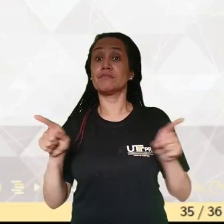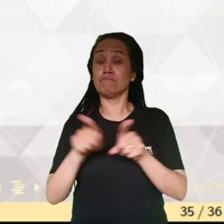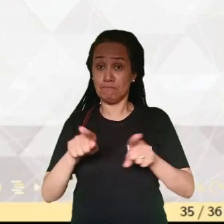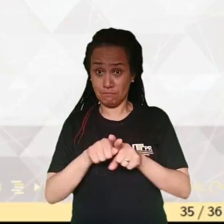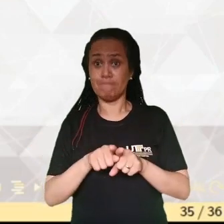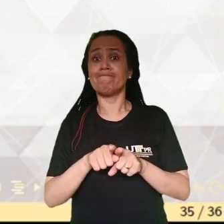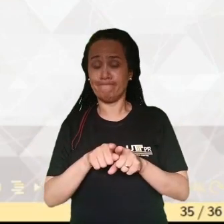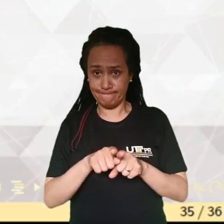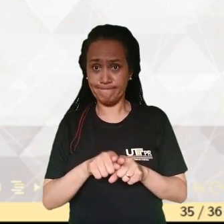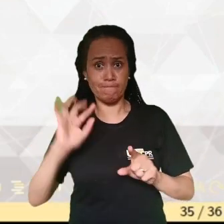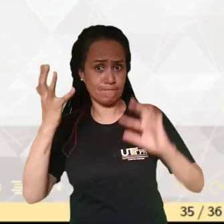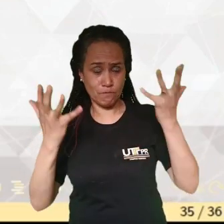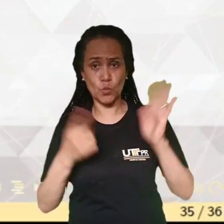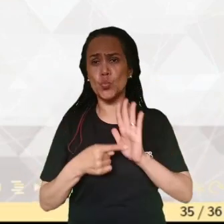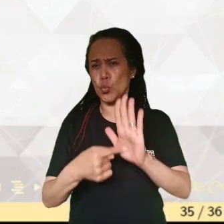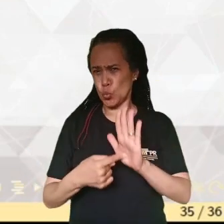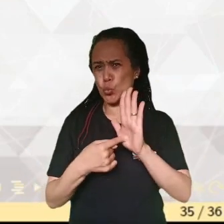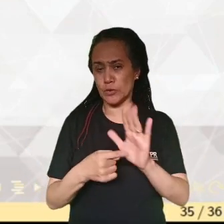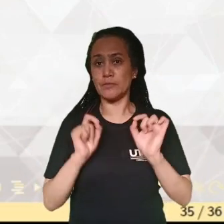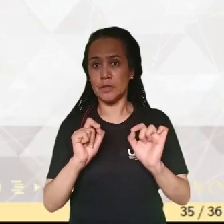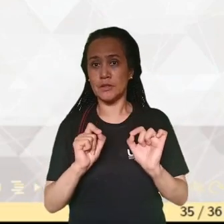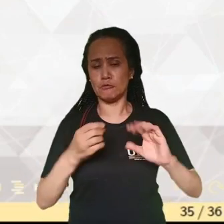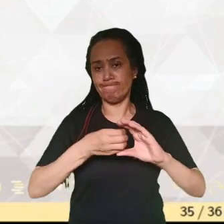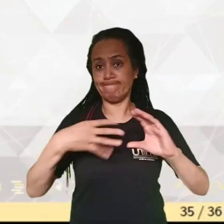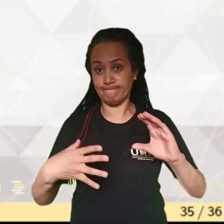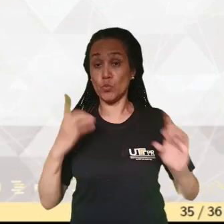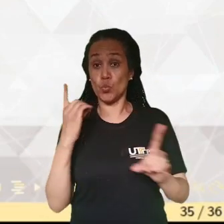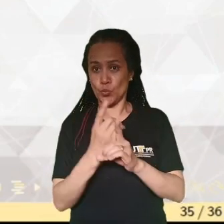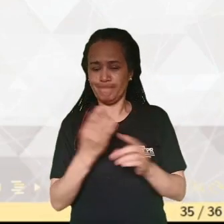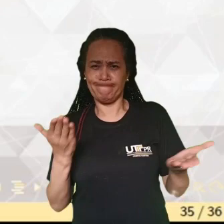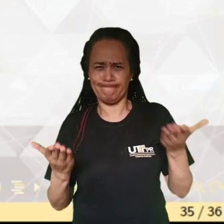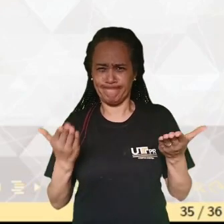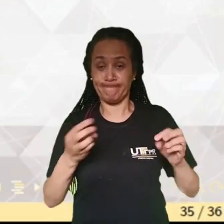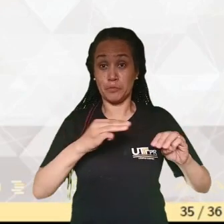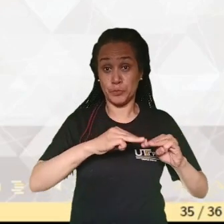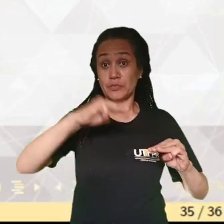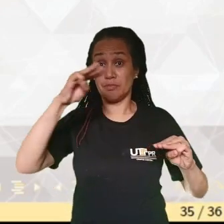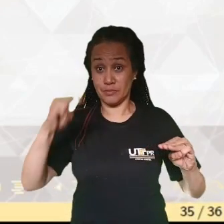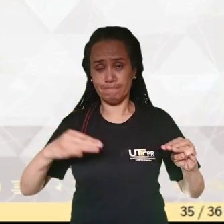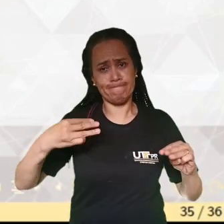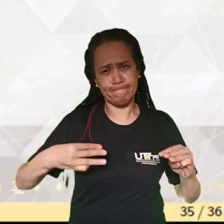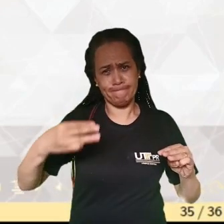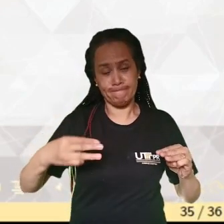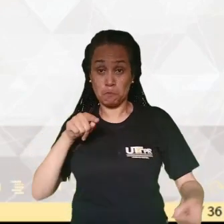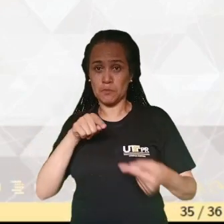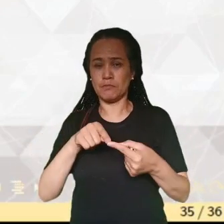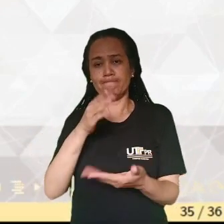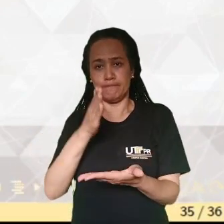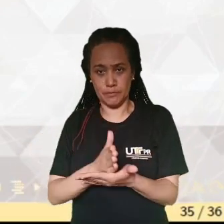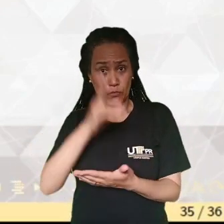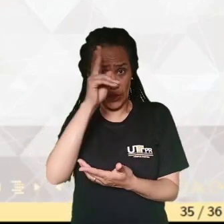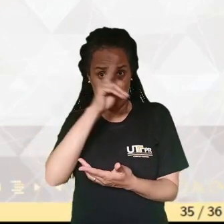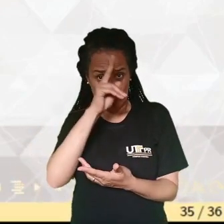quantidade de observações possíveis que o banco de dados acaba te fornecendo. E isso caracteriza a média, a mediana,